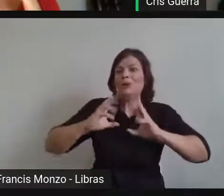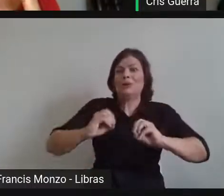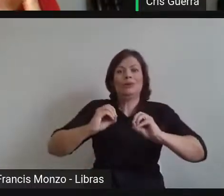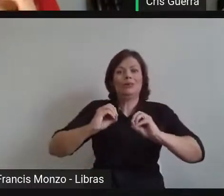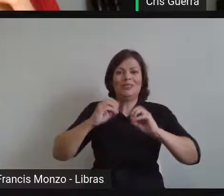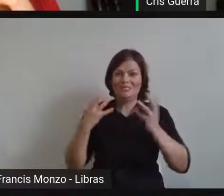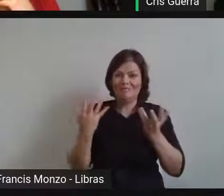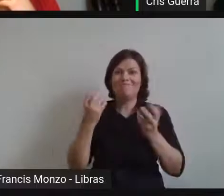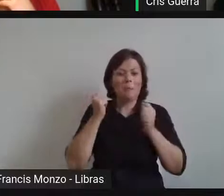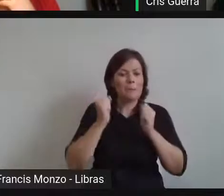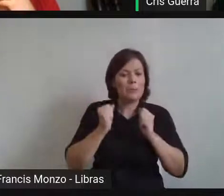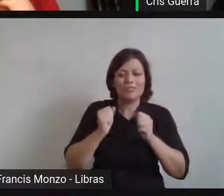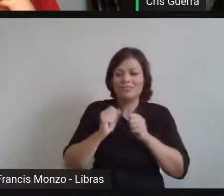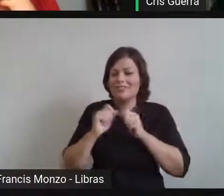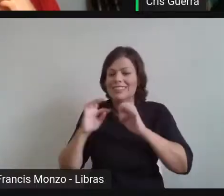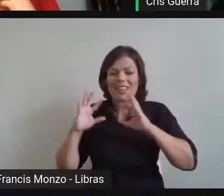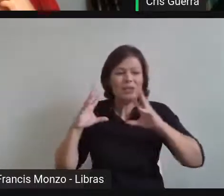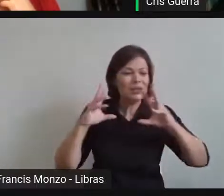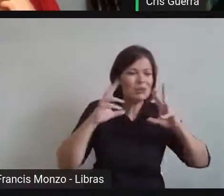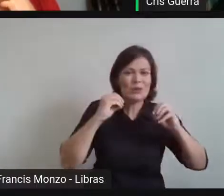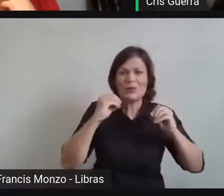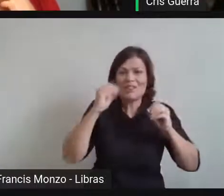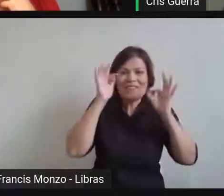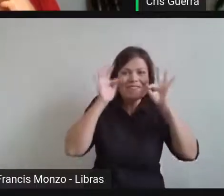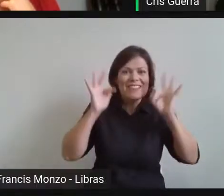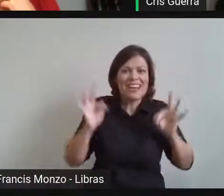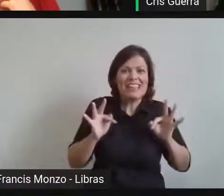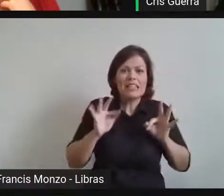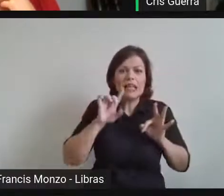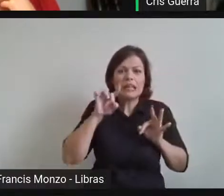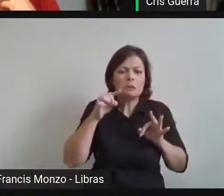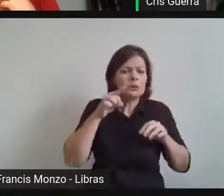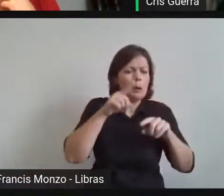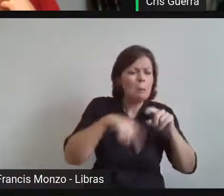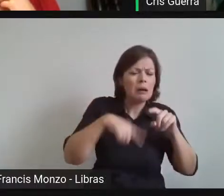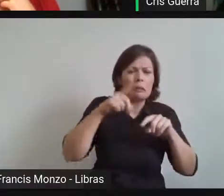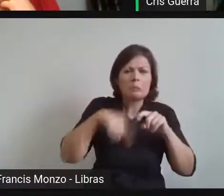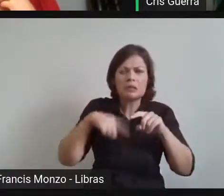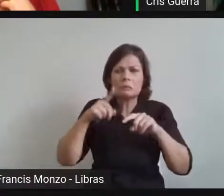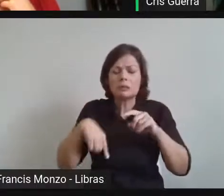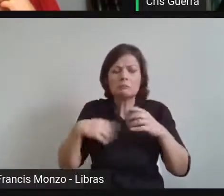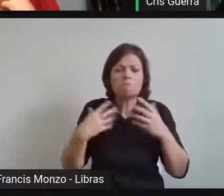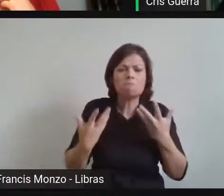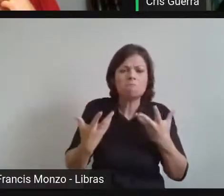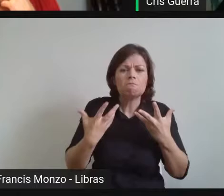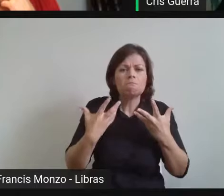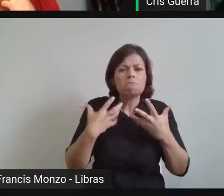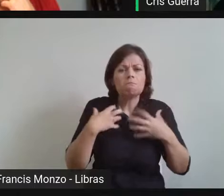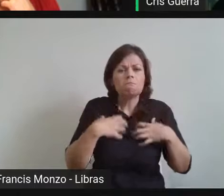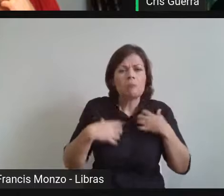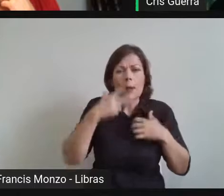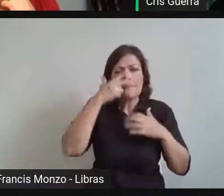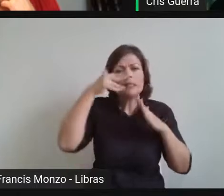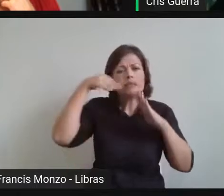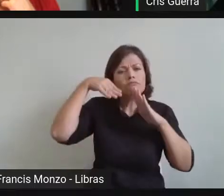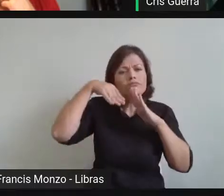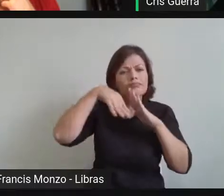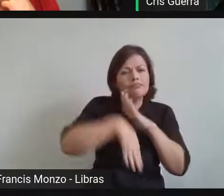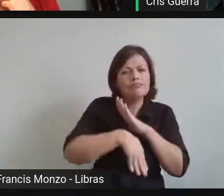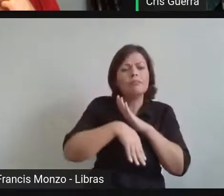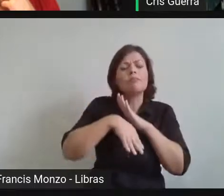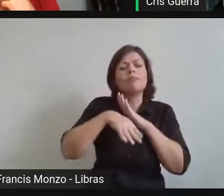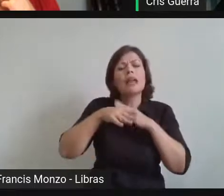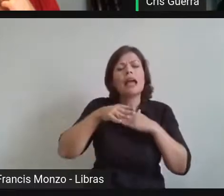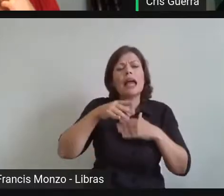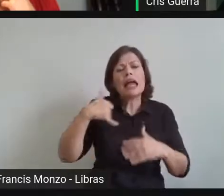vai baixando, e aí ele chega no ponto mais baixo do U, mais ou menos entre 40 e